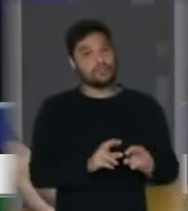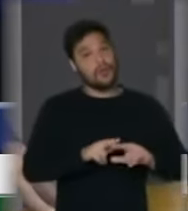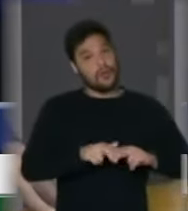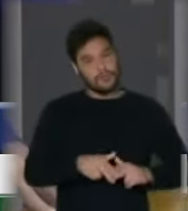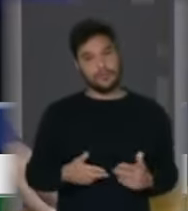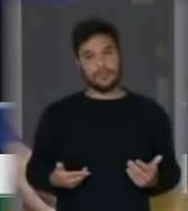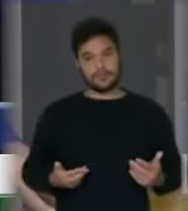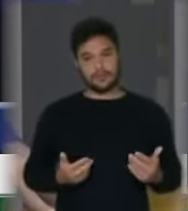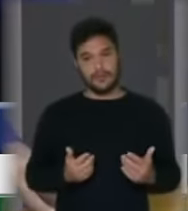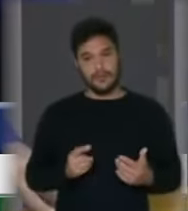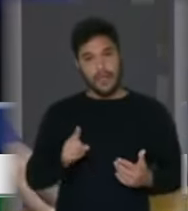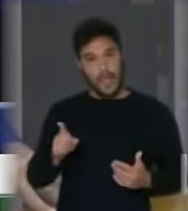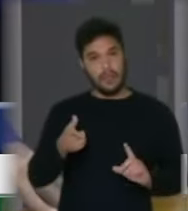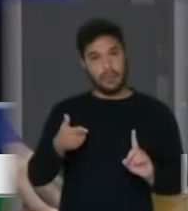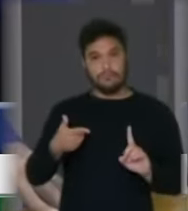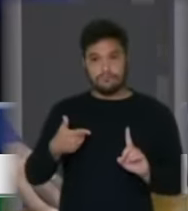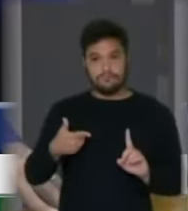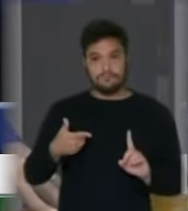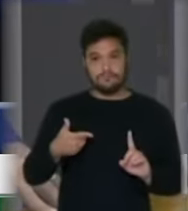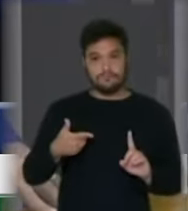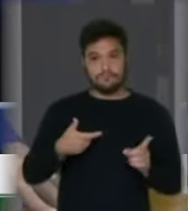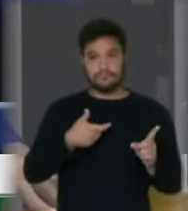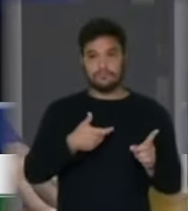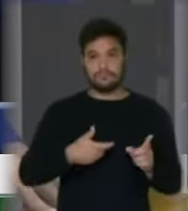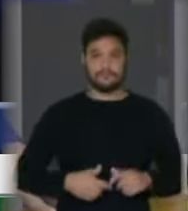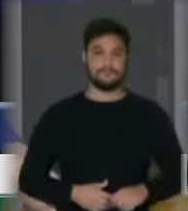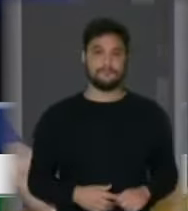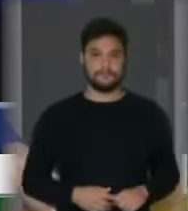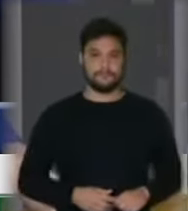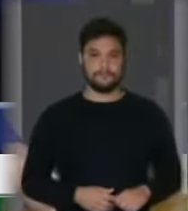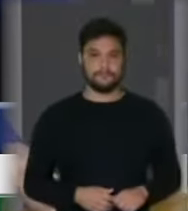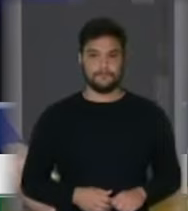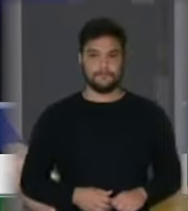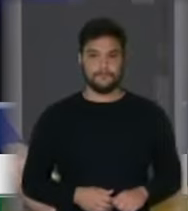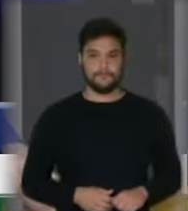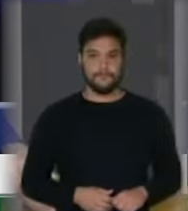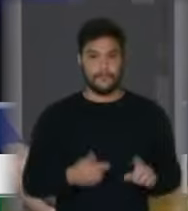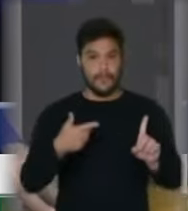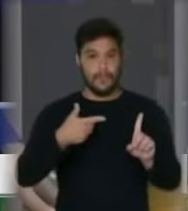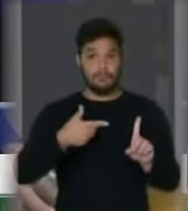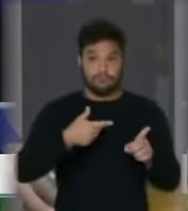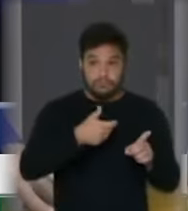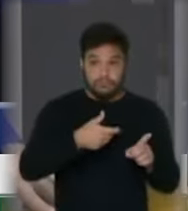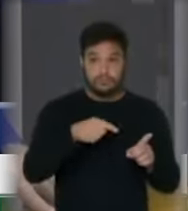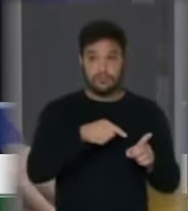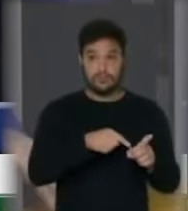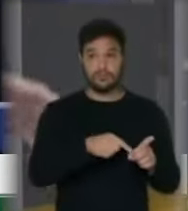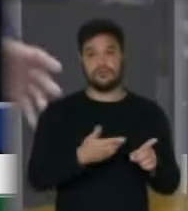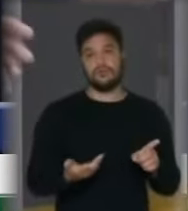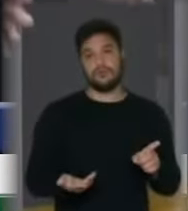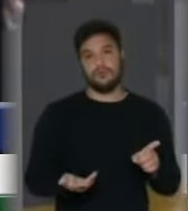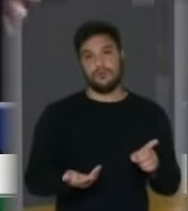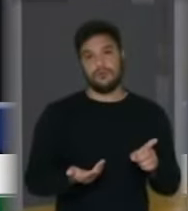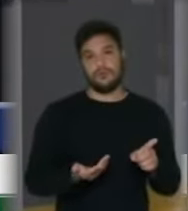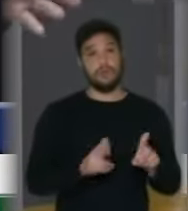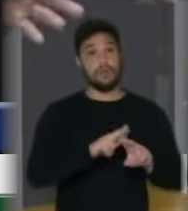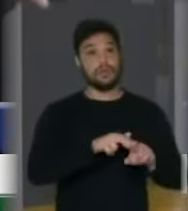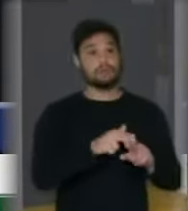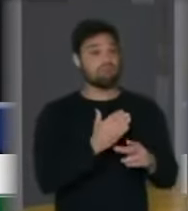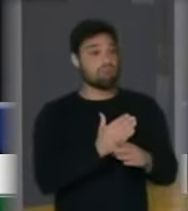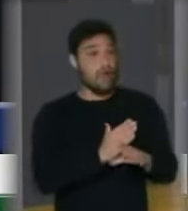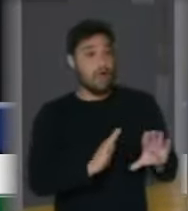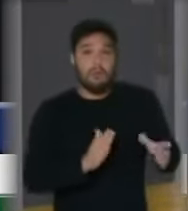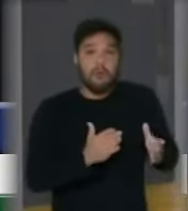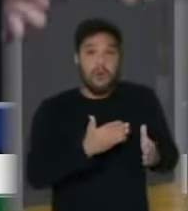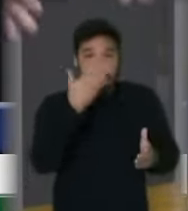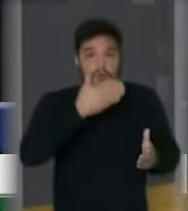ele foi morto, um arquivo queimado, um arquivo morto. Por isso que o ministro